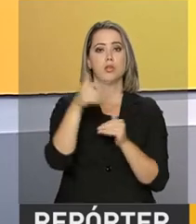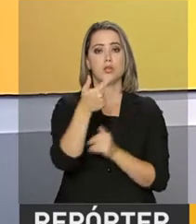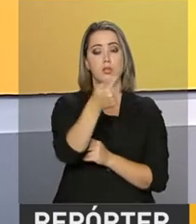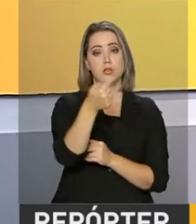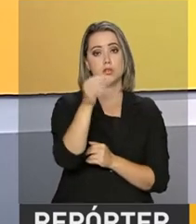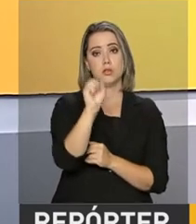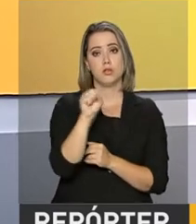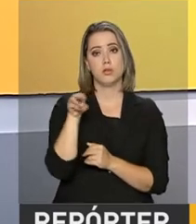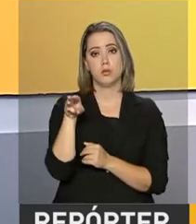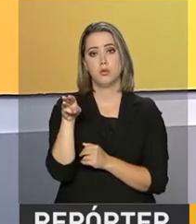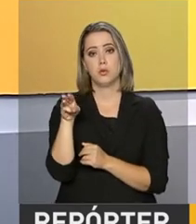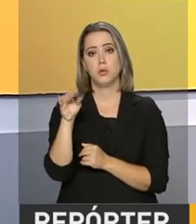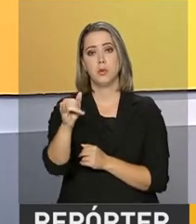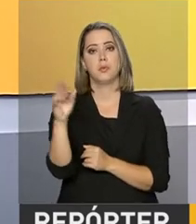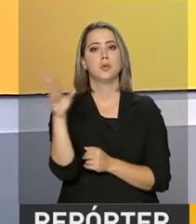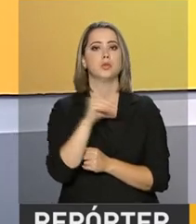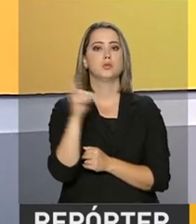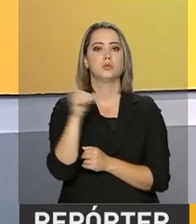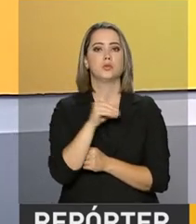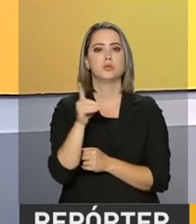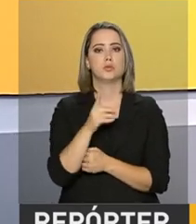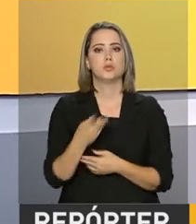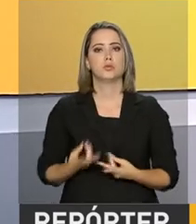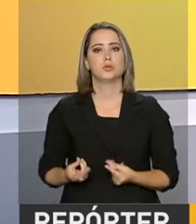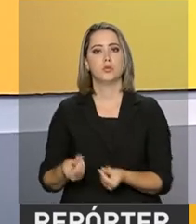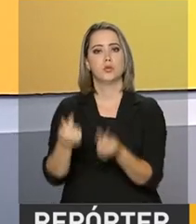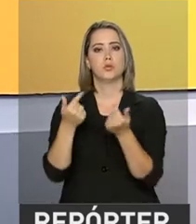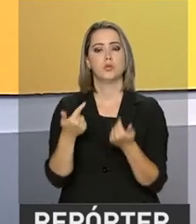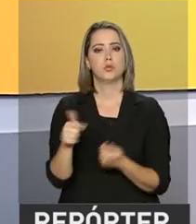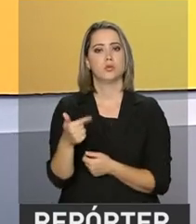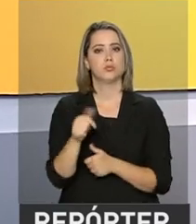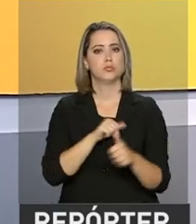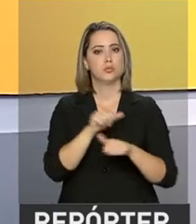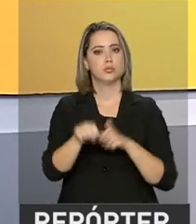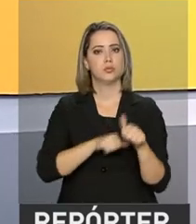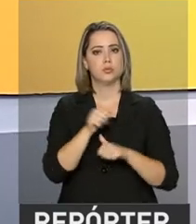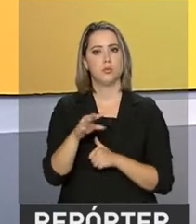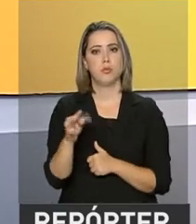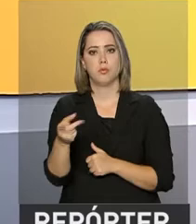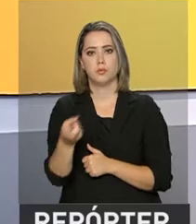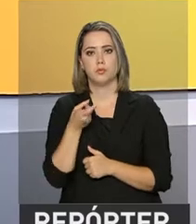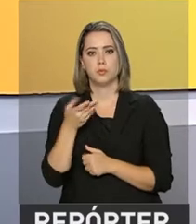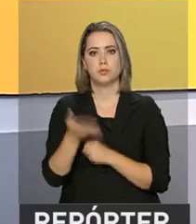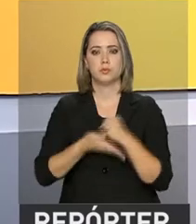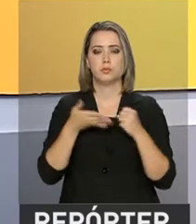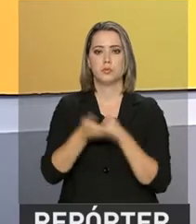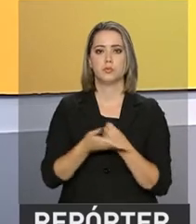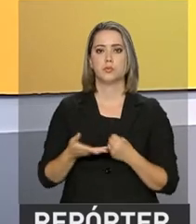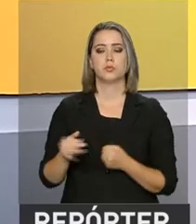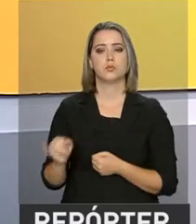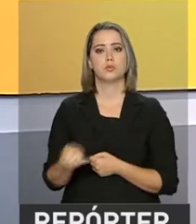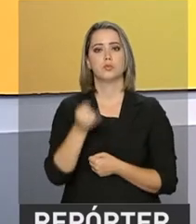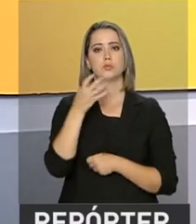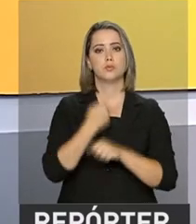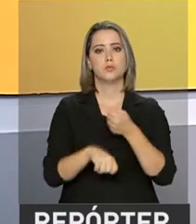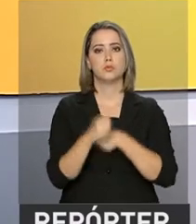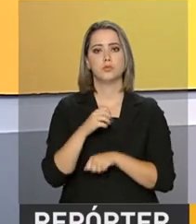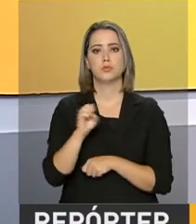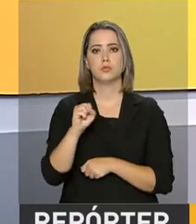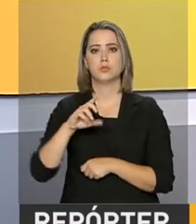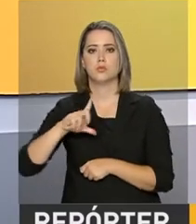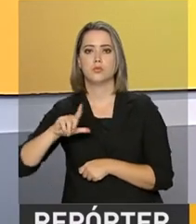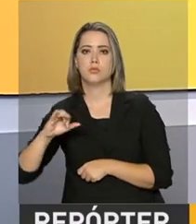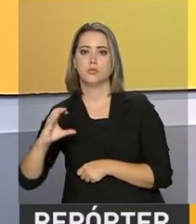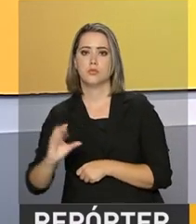bilhões de dólares o mercado financeiro não alterou a previsão para a taxa básica de juros da economia a selic que deve ficar